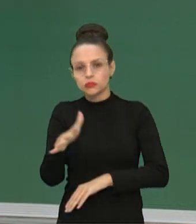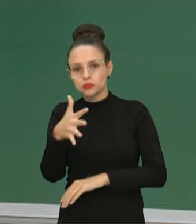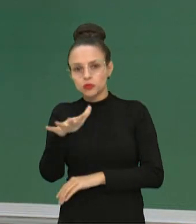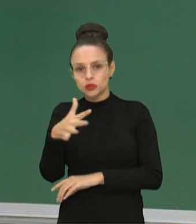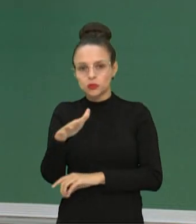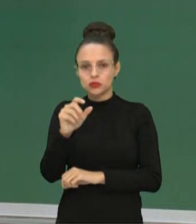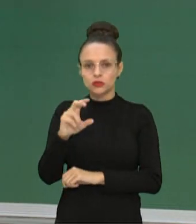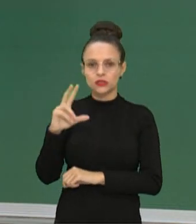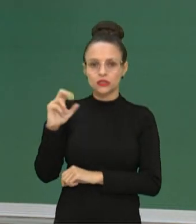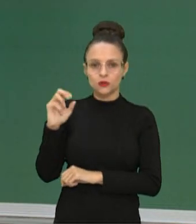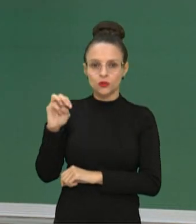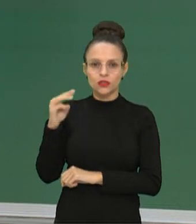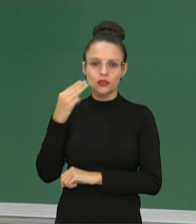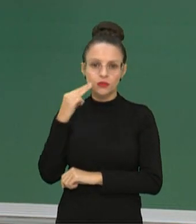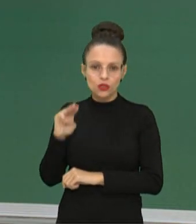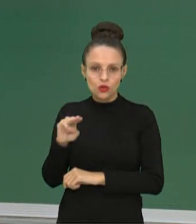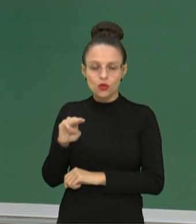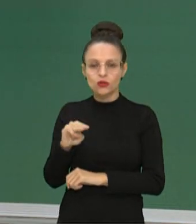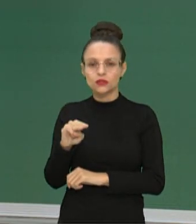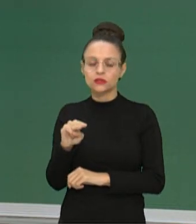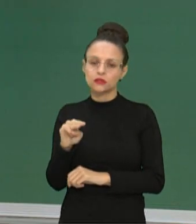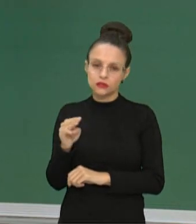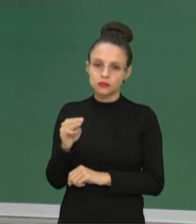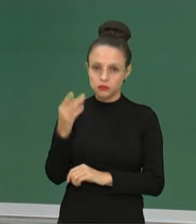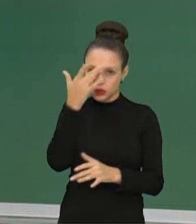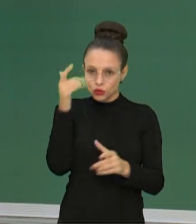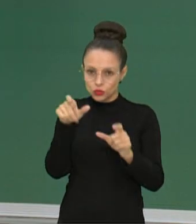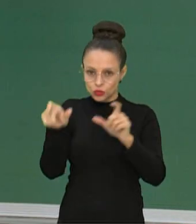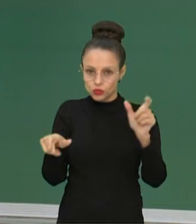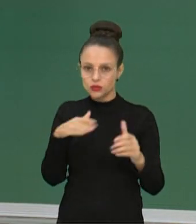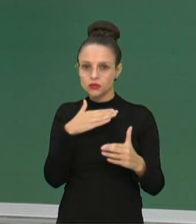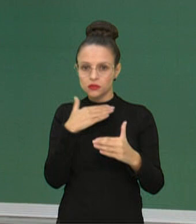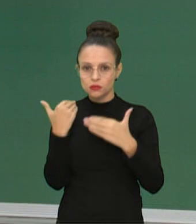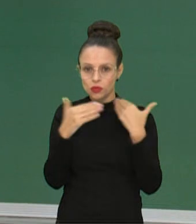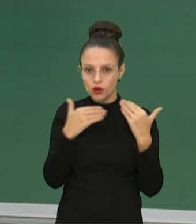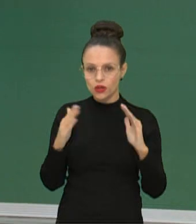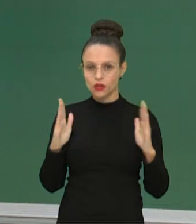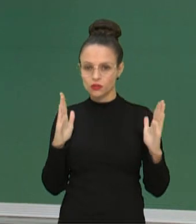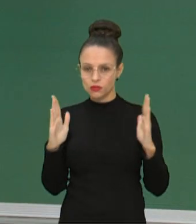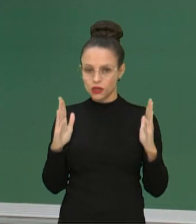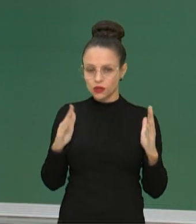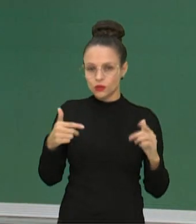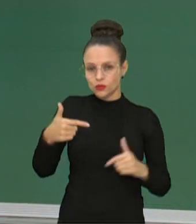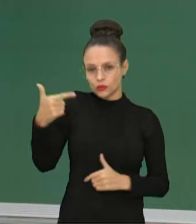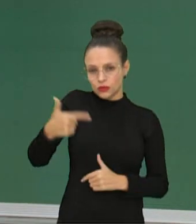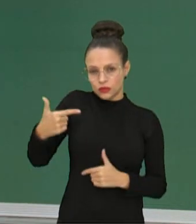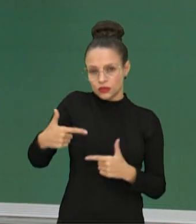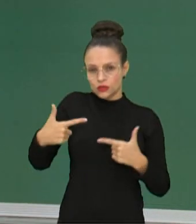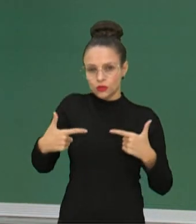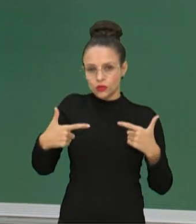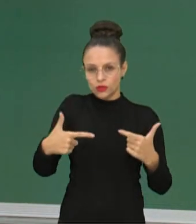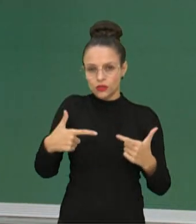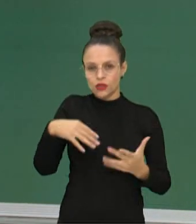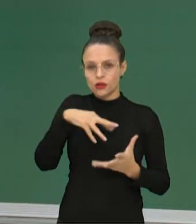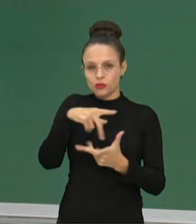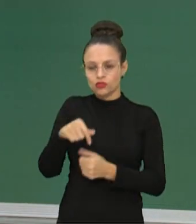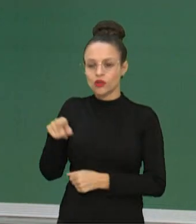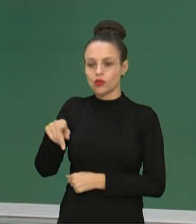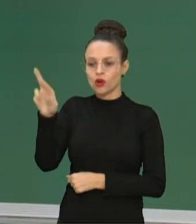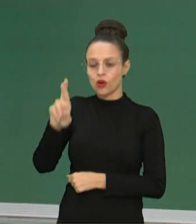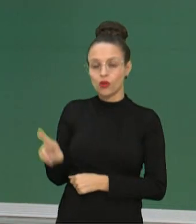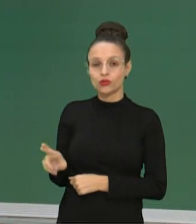aproximadamente 50 milhões de pessoas que morreram durante a Segunda Guerra Mundial, só os russos contribuíram com